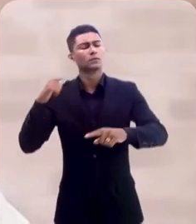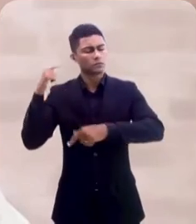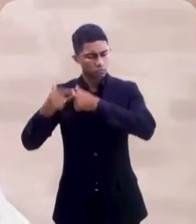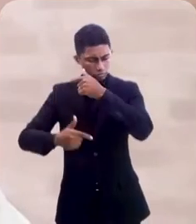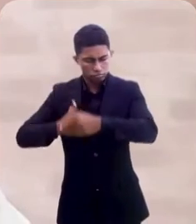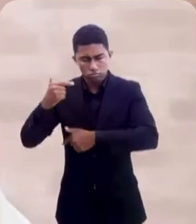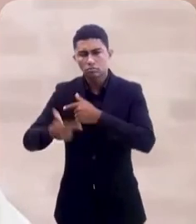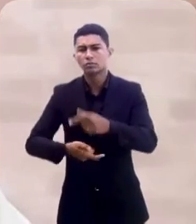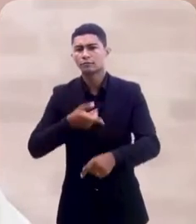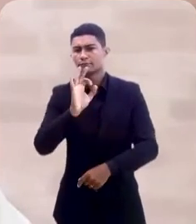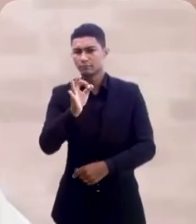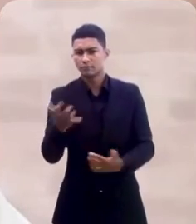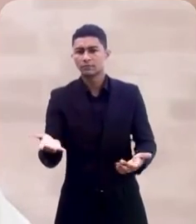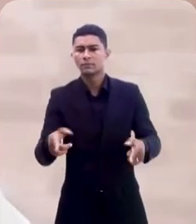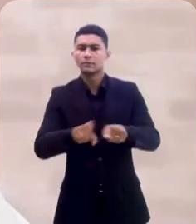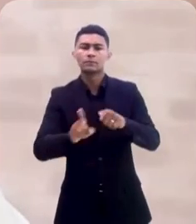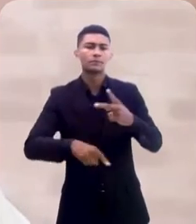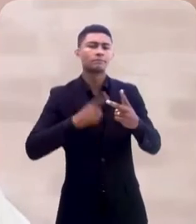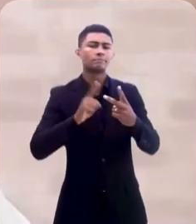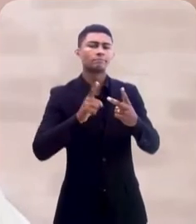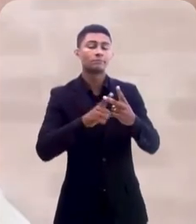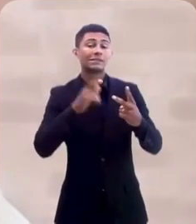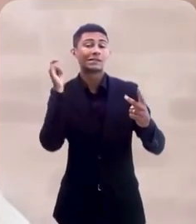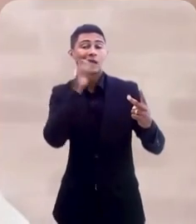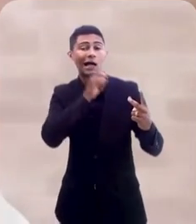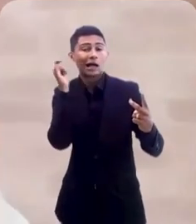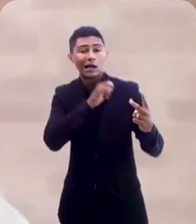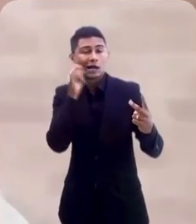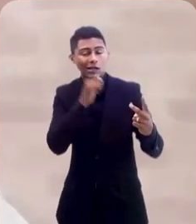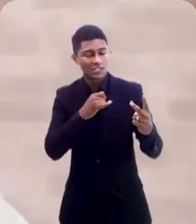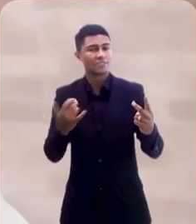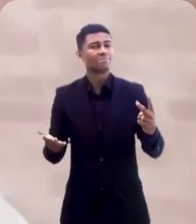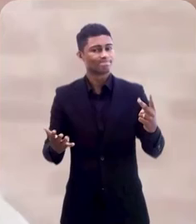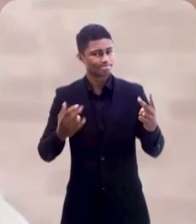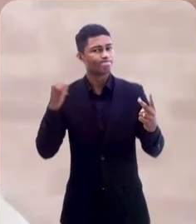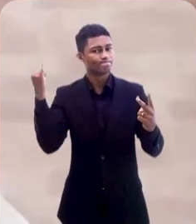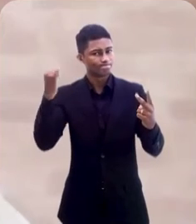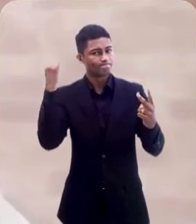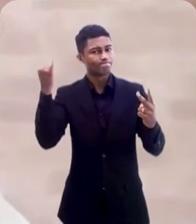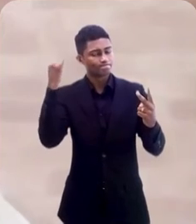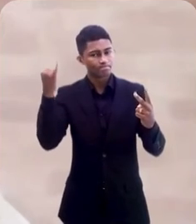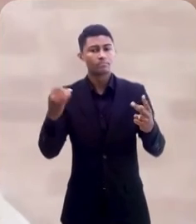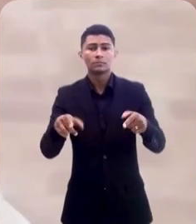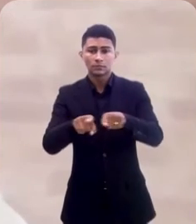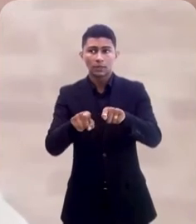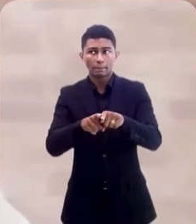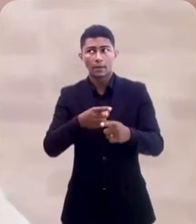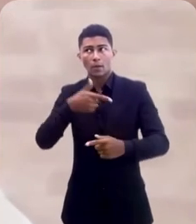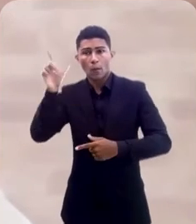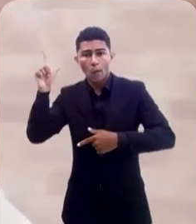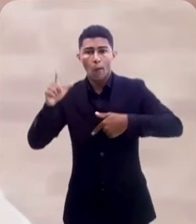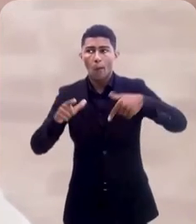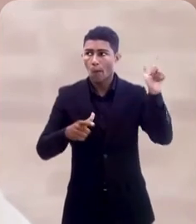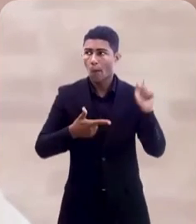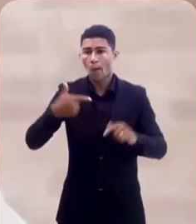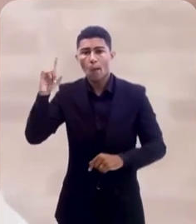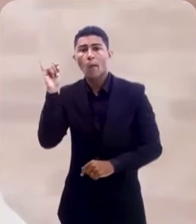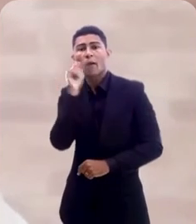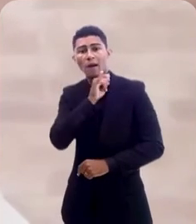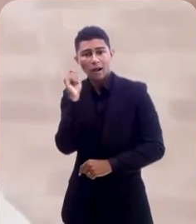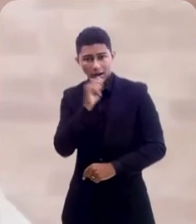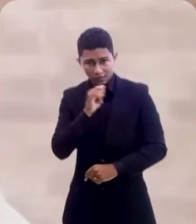envolve a parte de energia, tanto elétrica quanto os outros tipos de